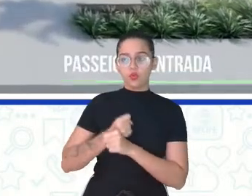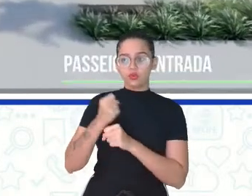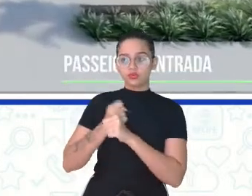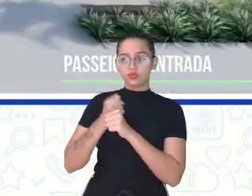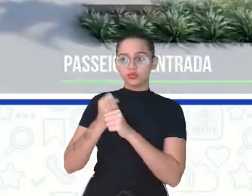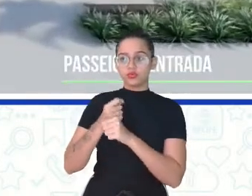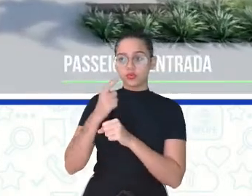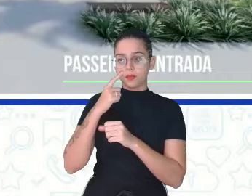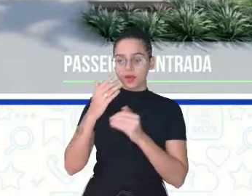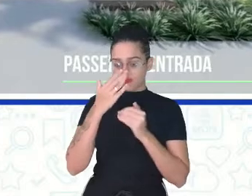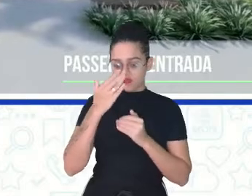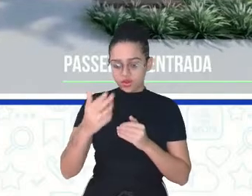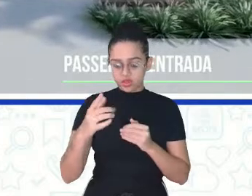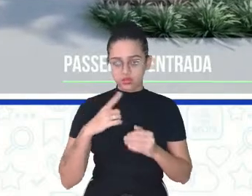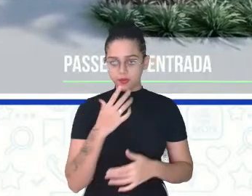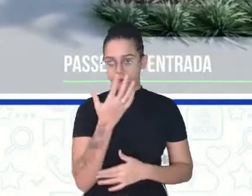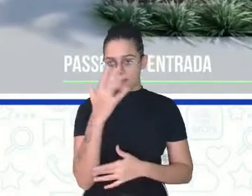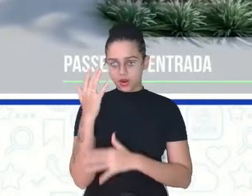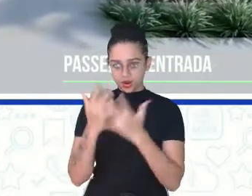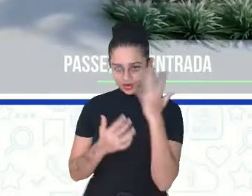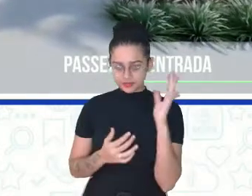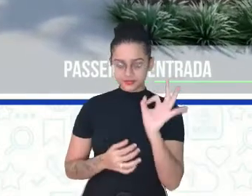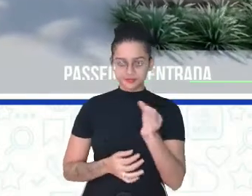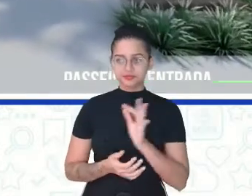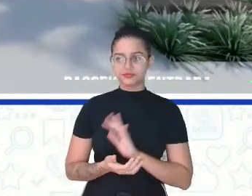Essa parte aqui das plantinhas, ó.